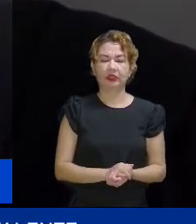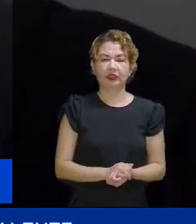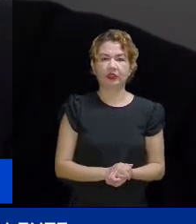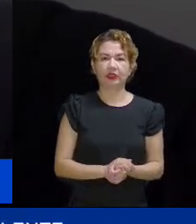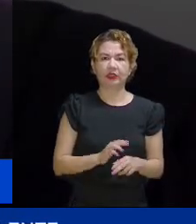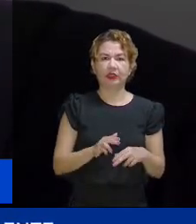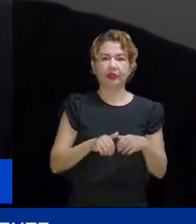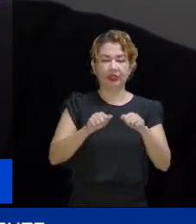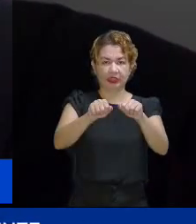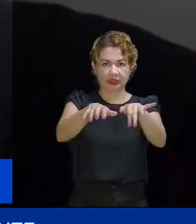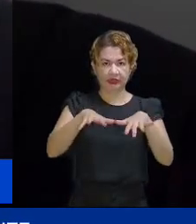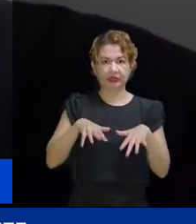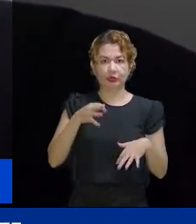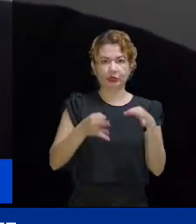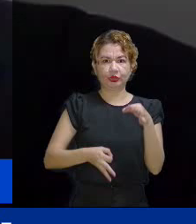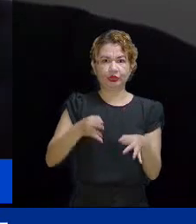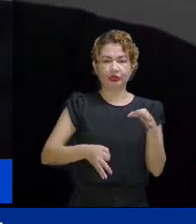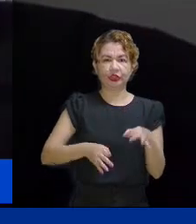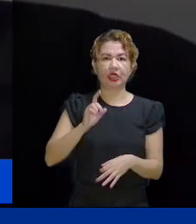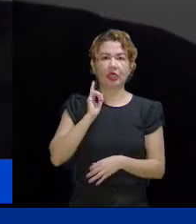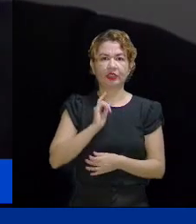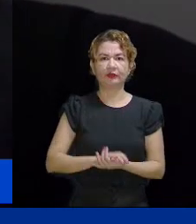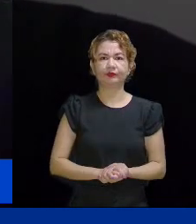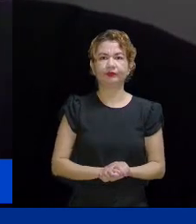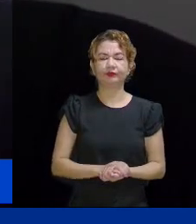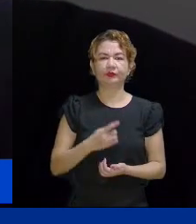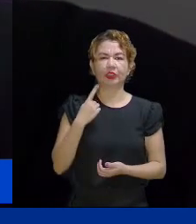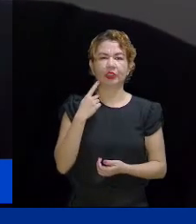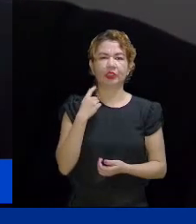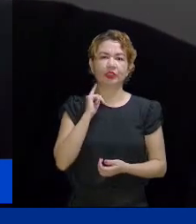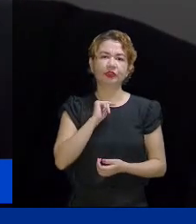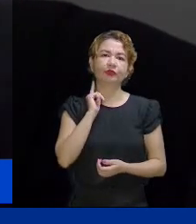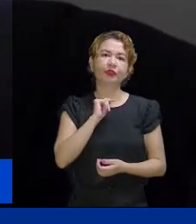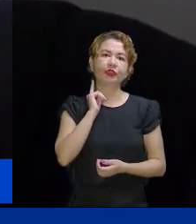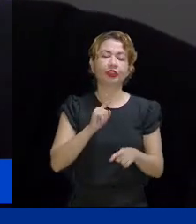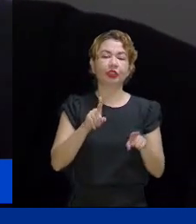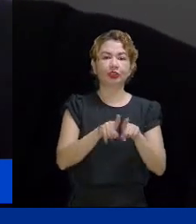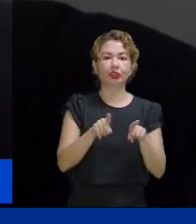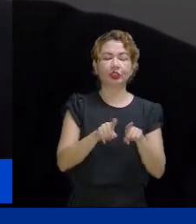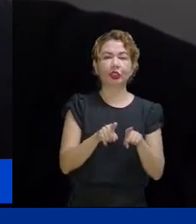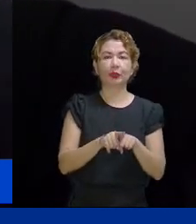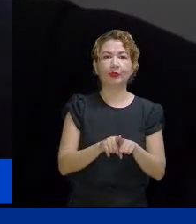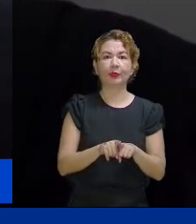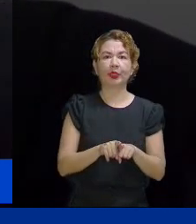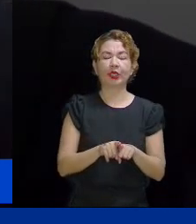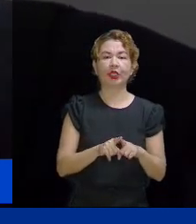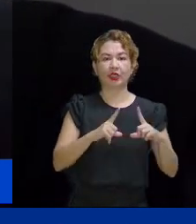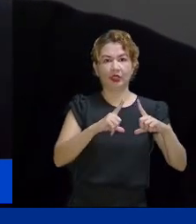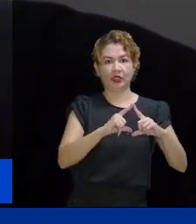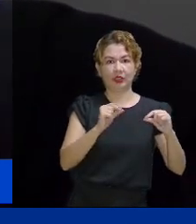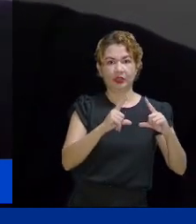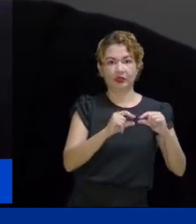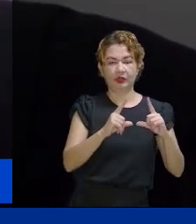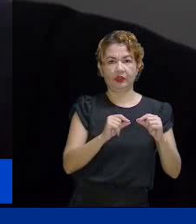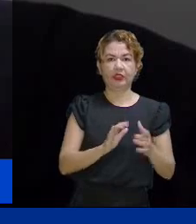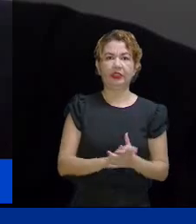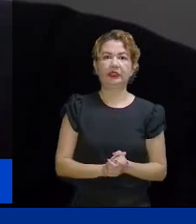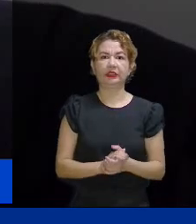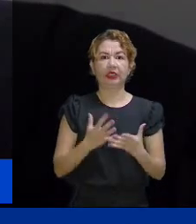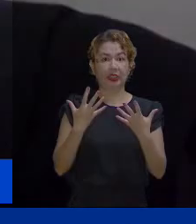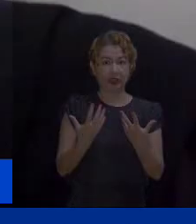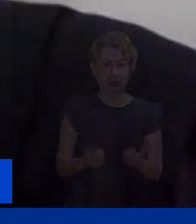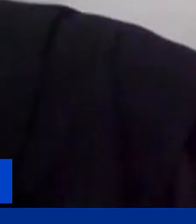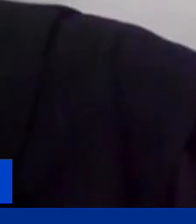apreciado pela Seção Judiciária de Minas Gerais e outro pela 4ª Vara do Distrito Federal, que teriam reconhecido a gratificação